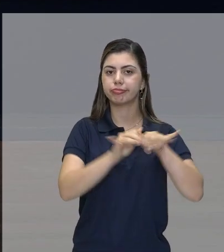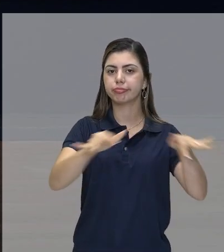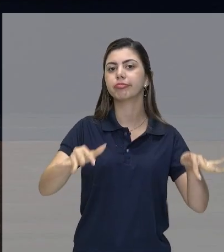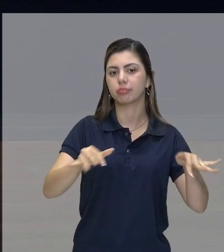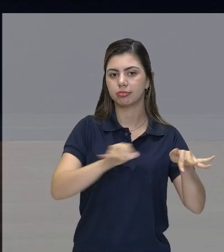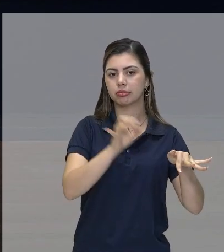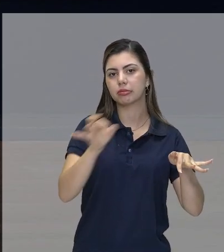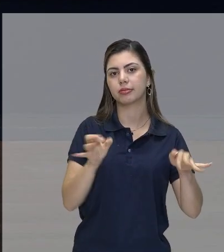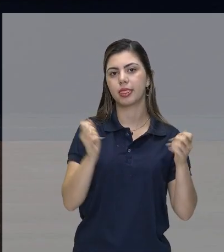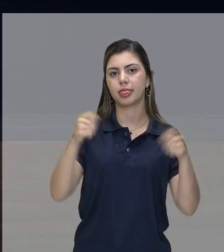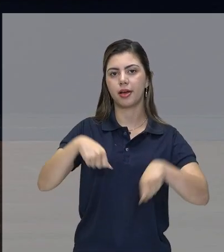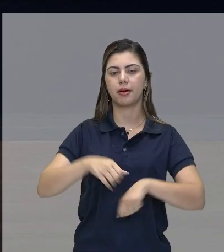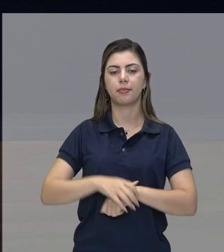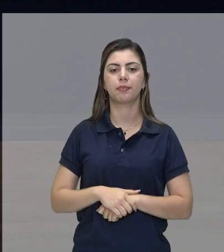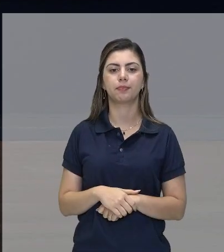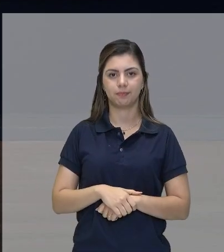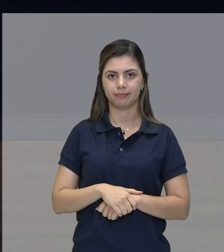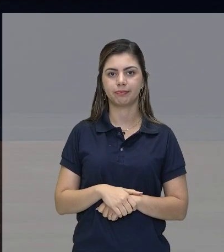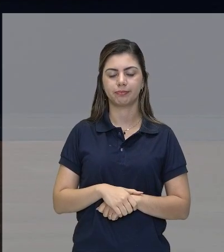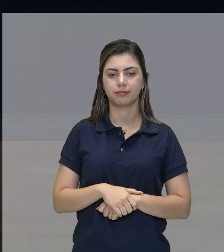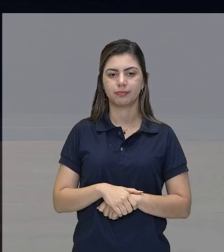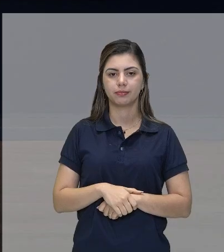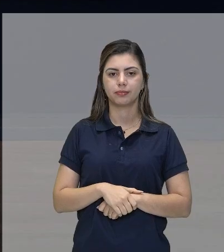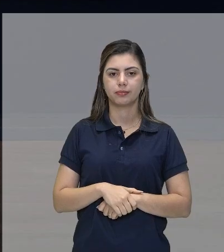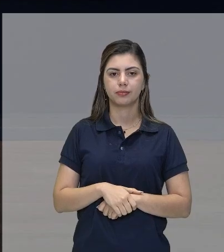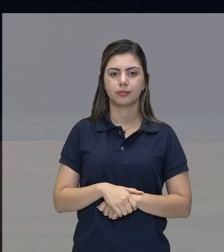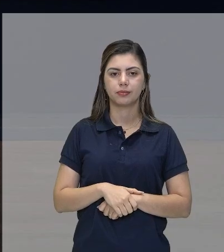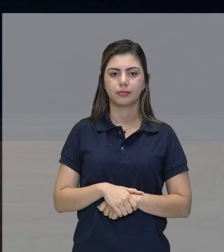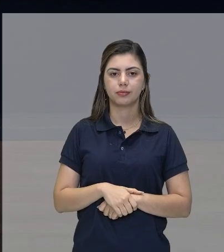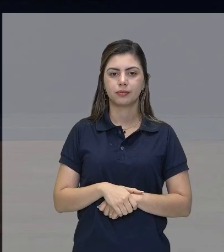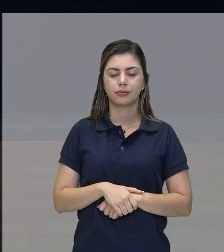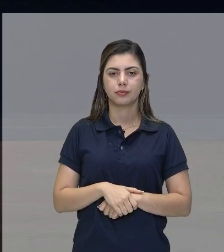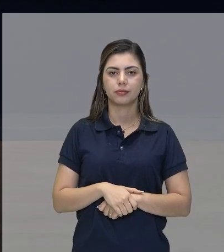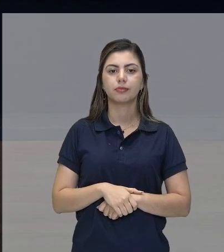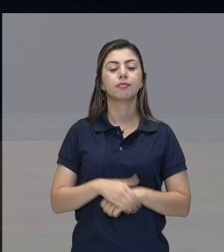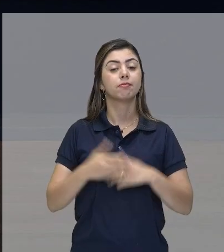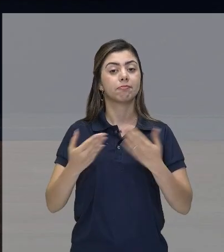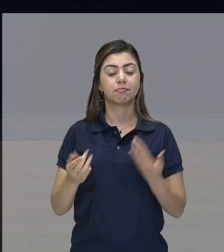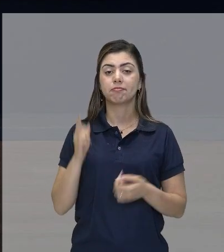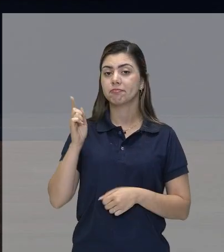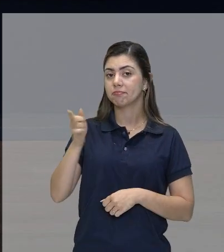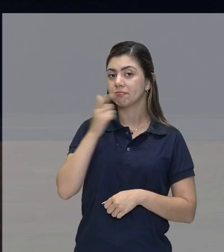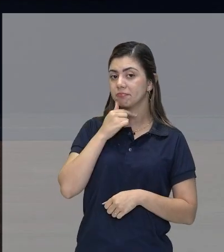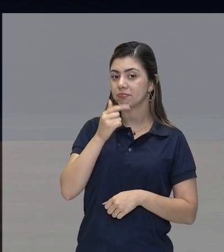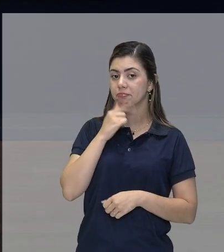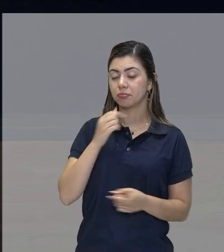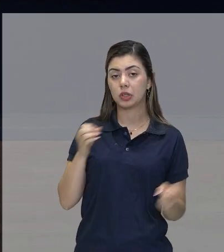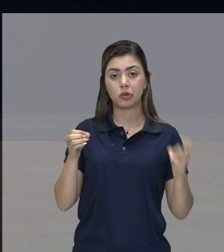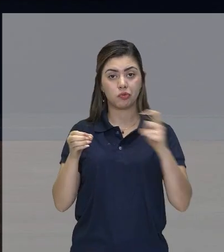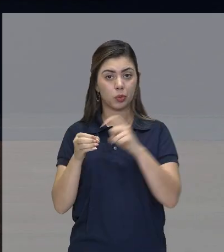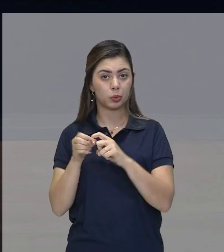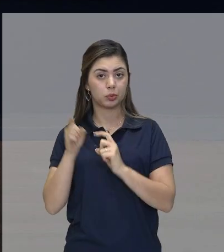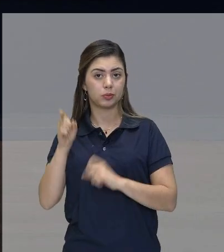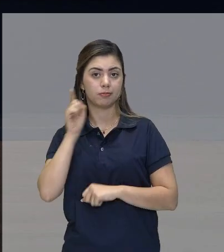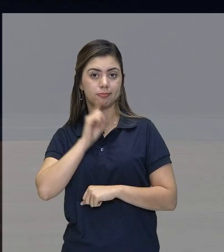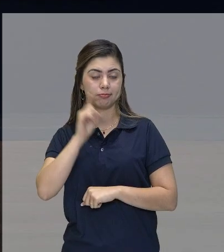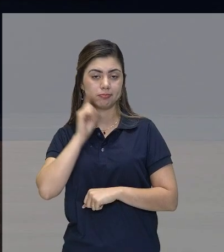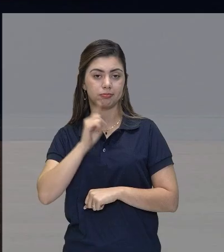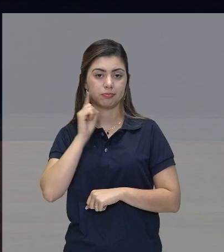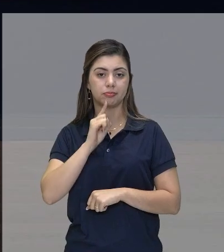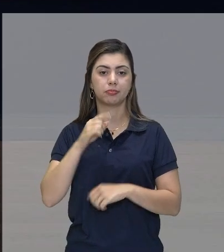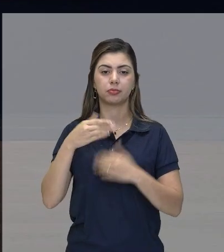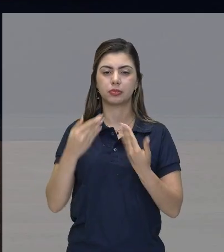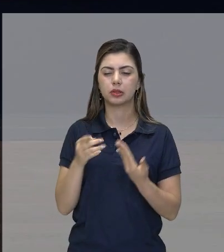para as gerações seguintes, tá certo? E aí, né, quando Darwin retornou à Inglaterra, Ele passou